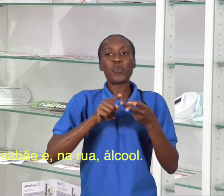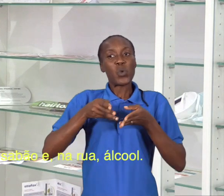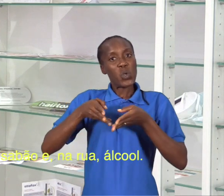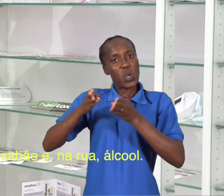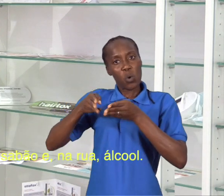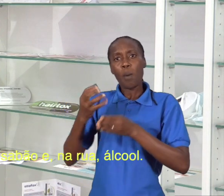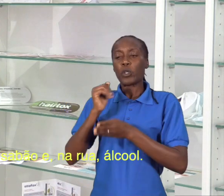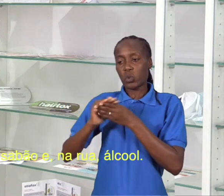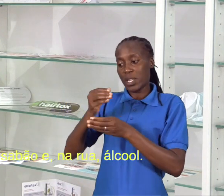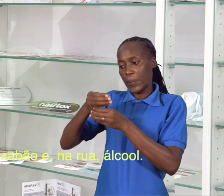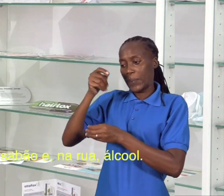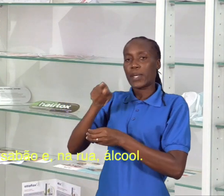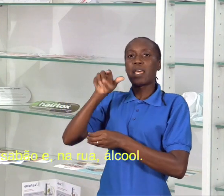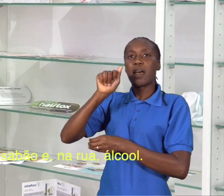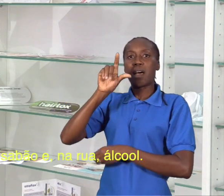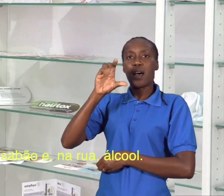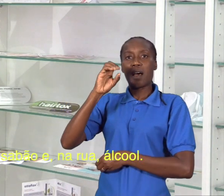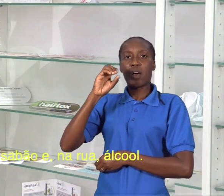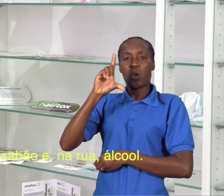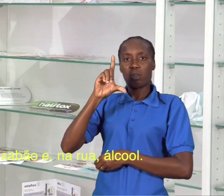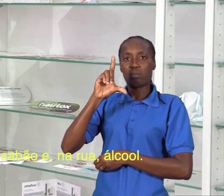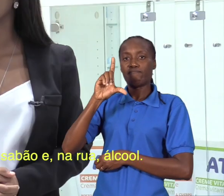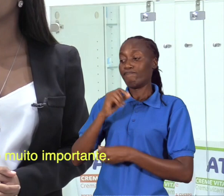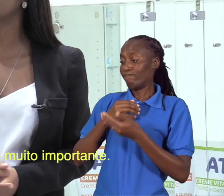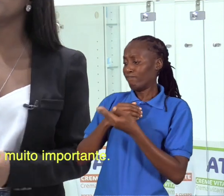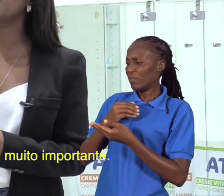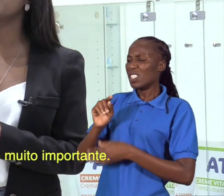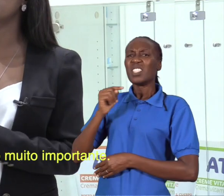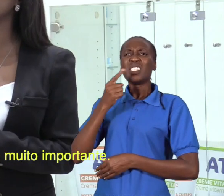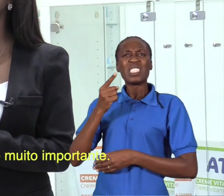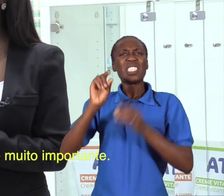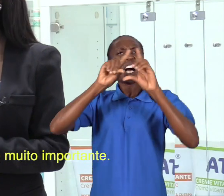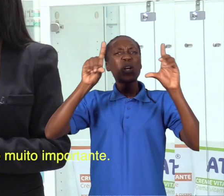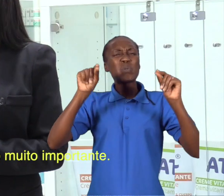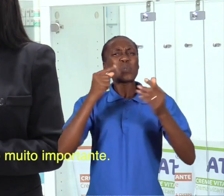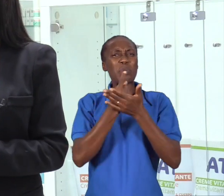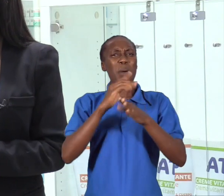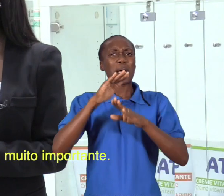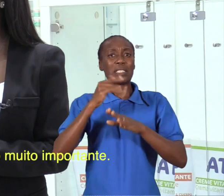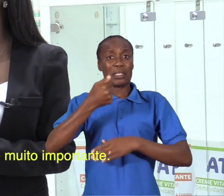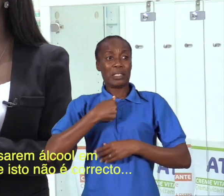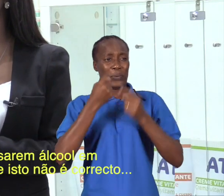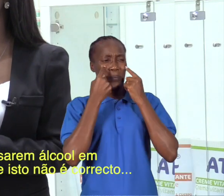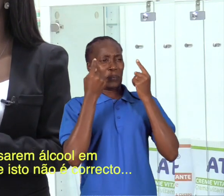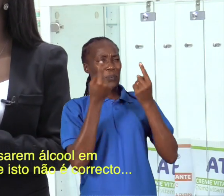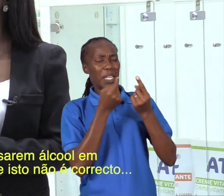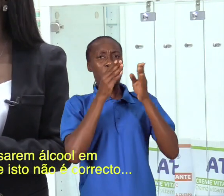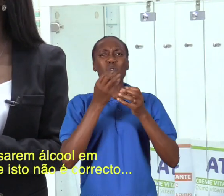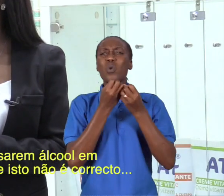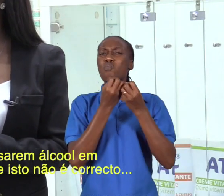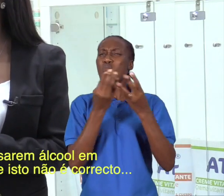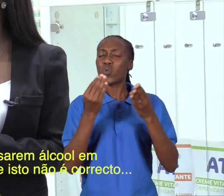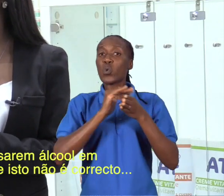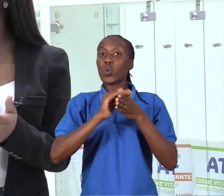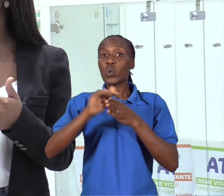sabão e nas ruas poder usar o álcool gel. Doutora, tocou-me um ponto muito importante porque eu tenho visto muitas